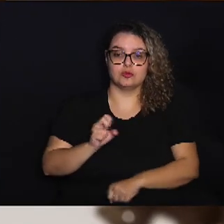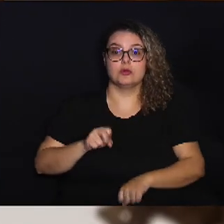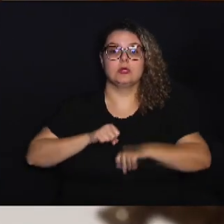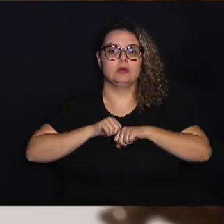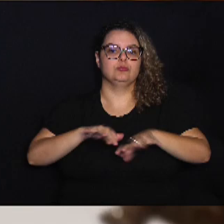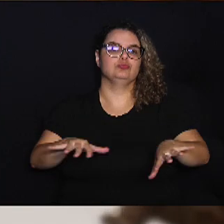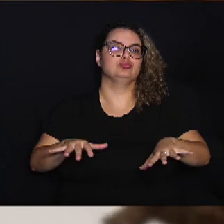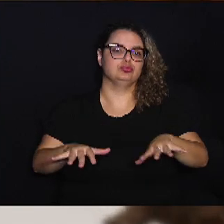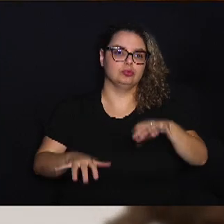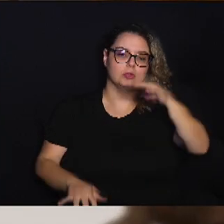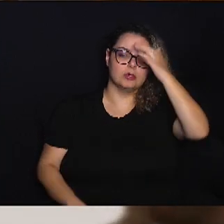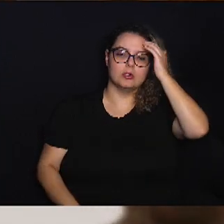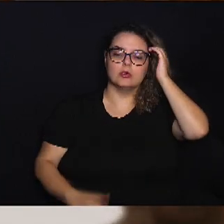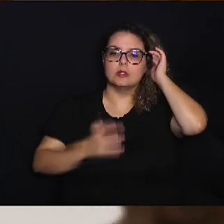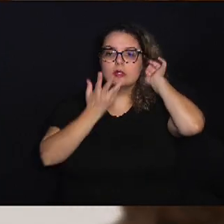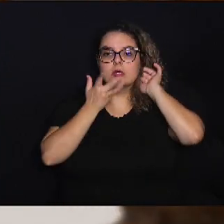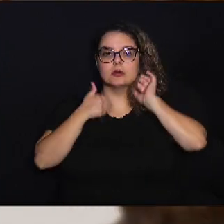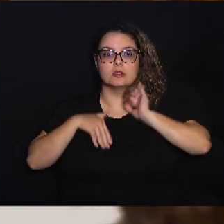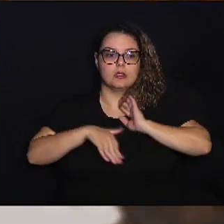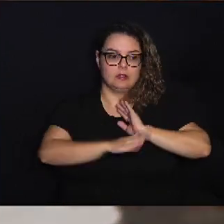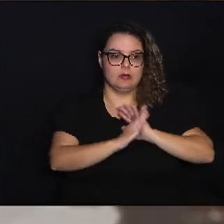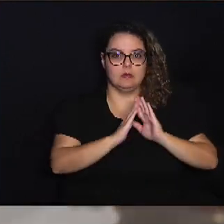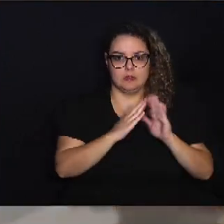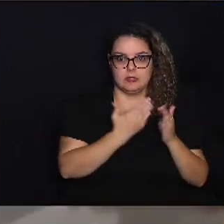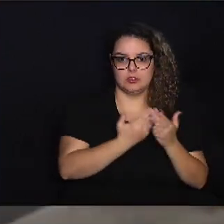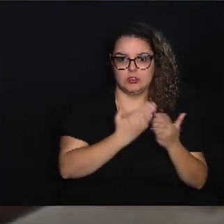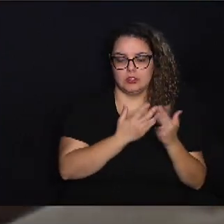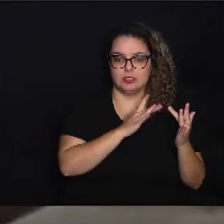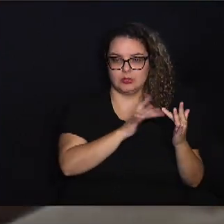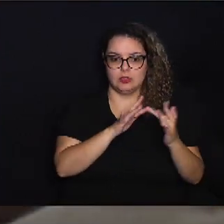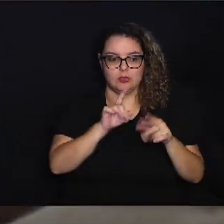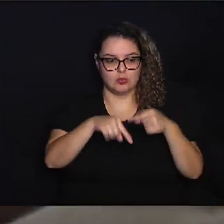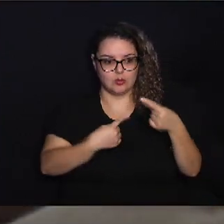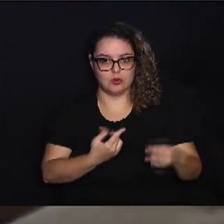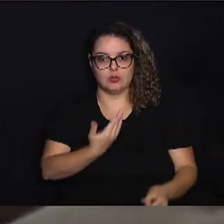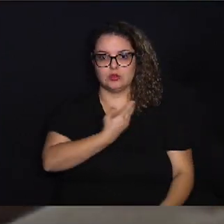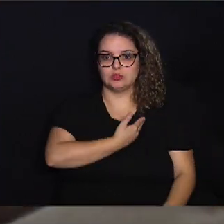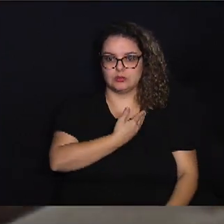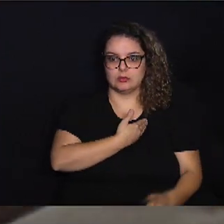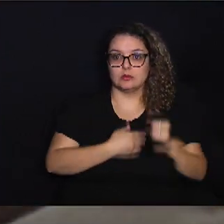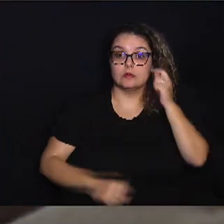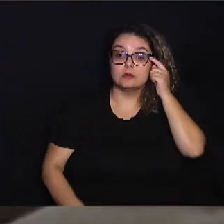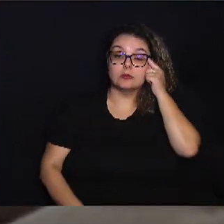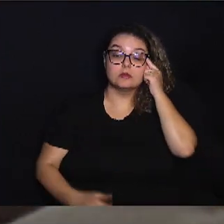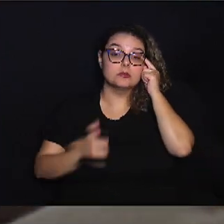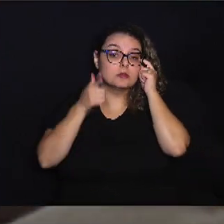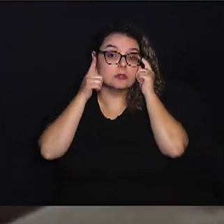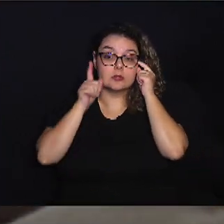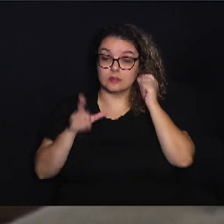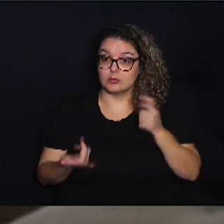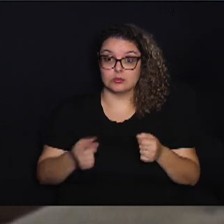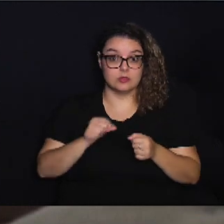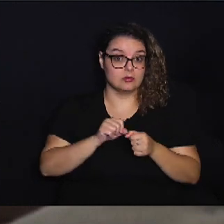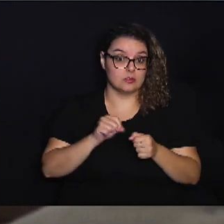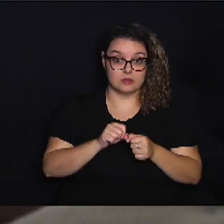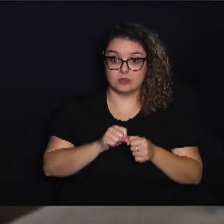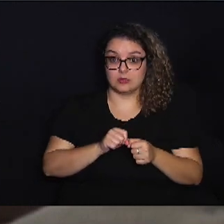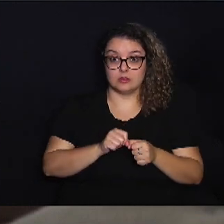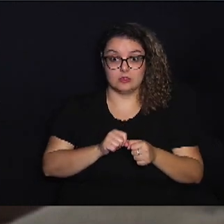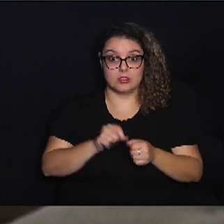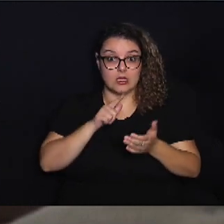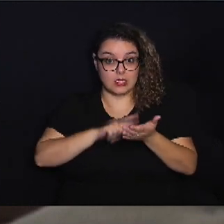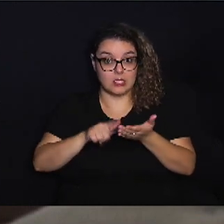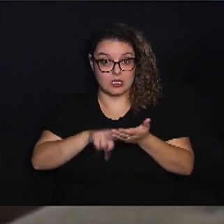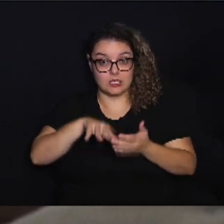contagiosos. Então, a criança vai para a escola, tem o contato com os demais coleguinhas, não consegue fazer, a higiene respiratória que